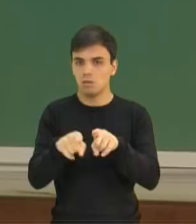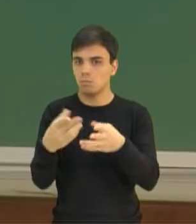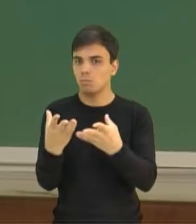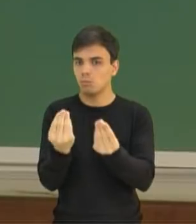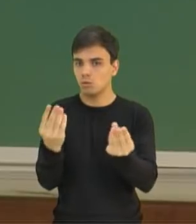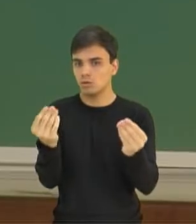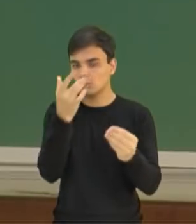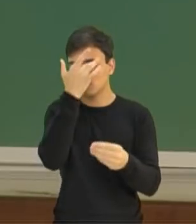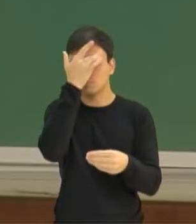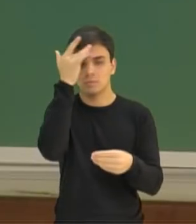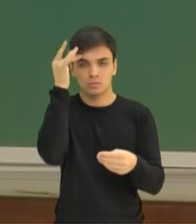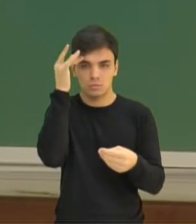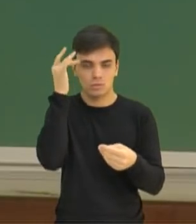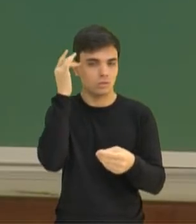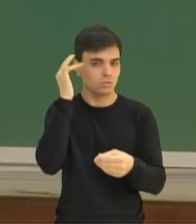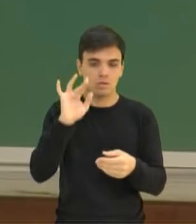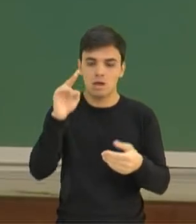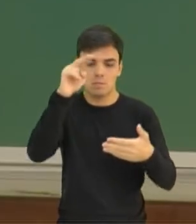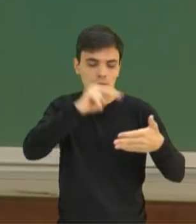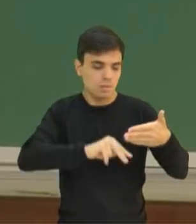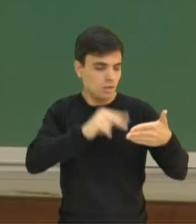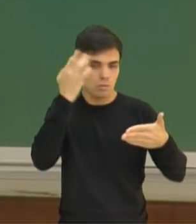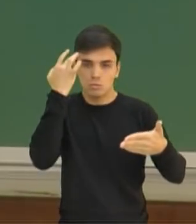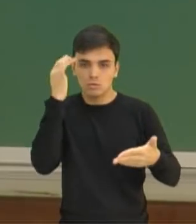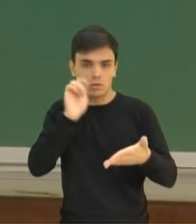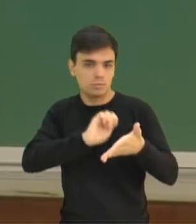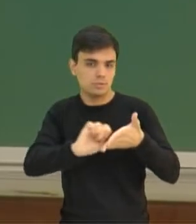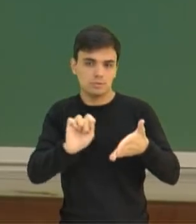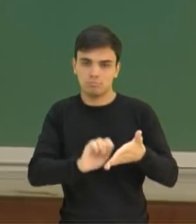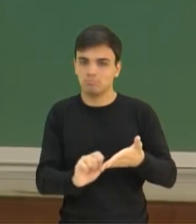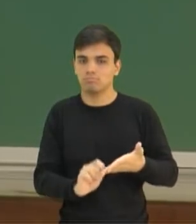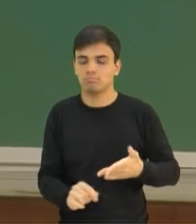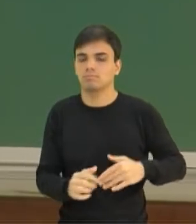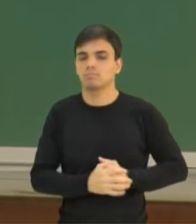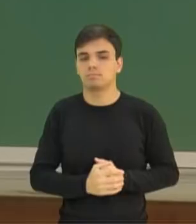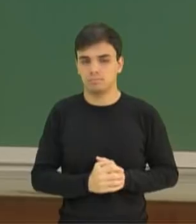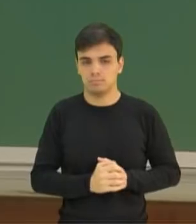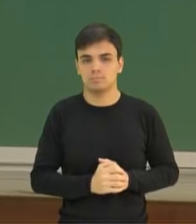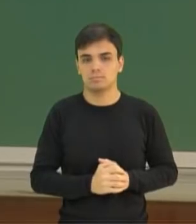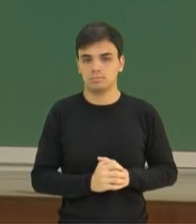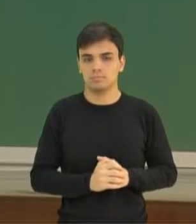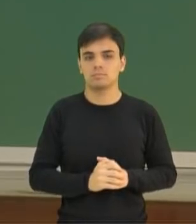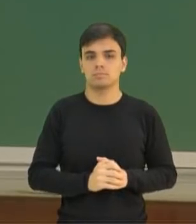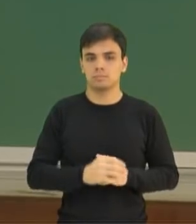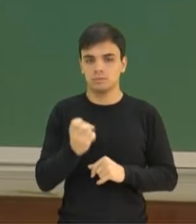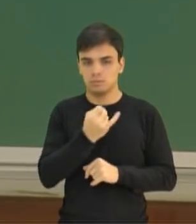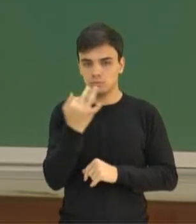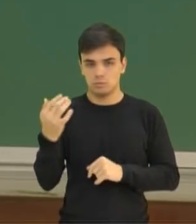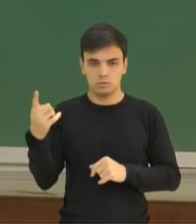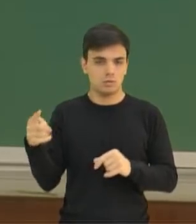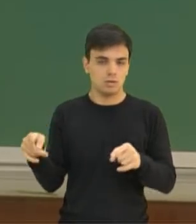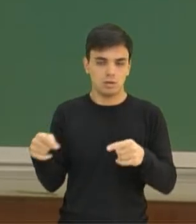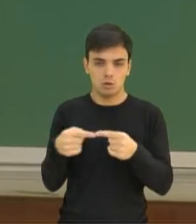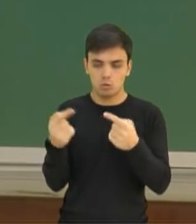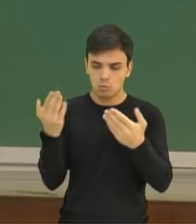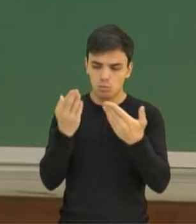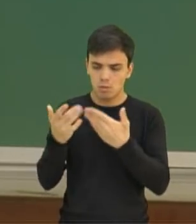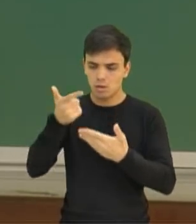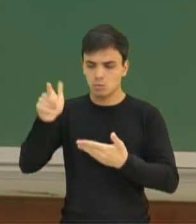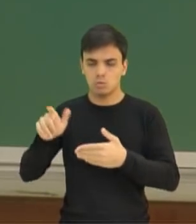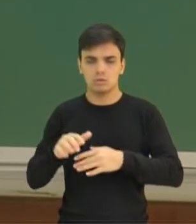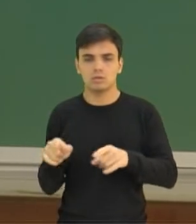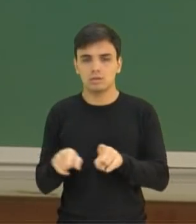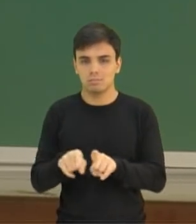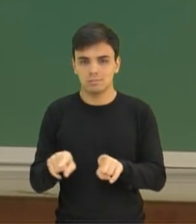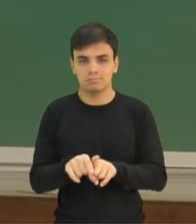que também são menores. Ela é maior ali, o dobro, um pouco mais do que a média nacional, certo?